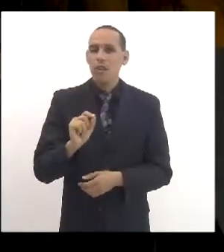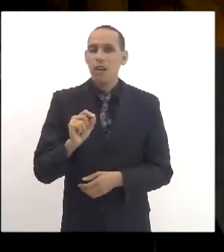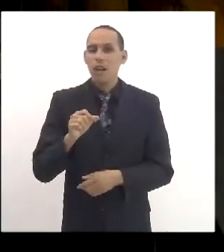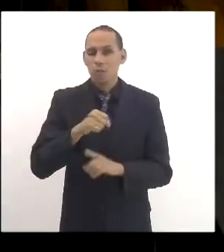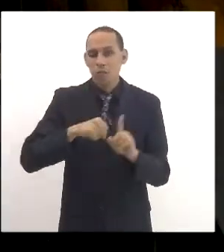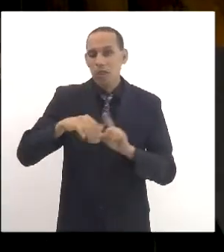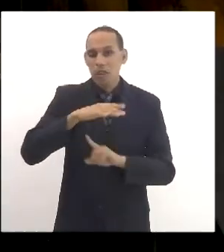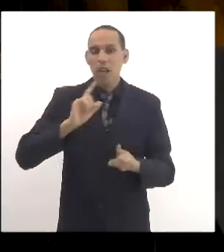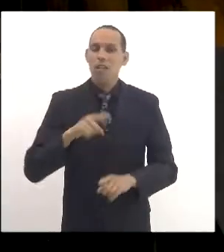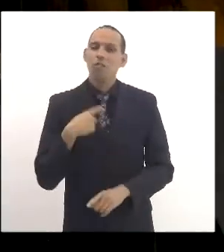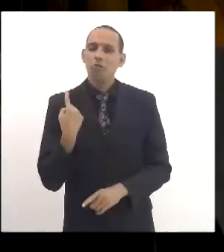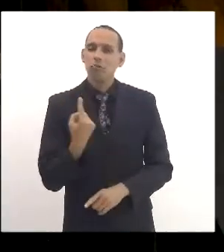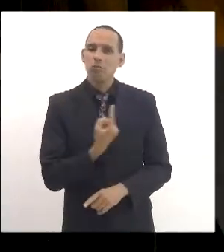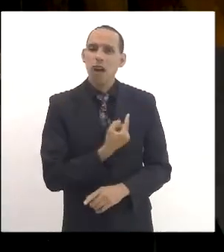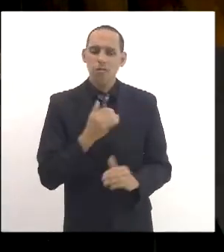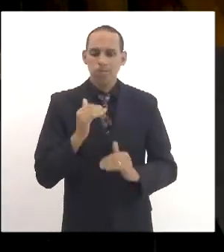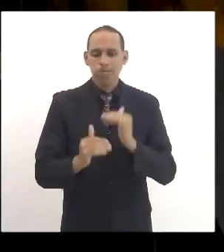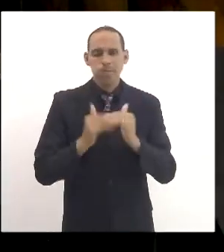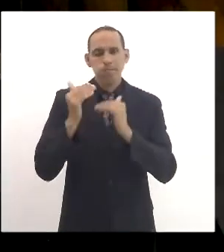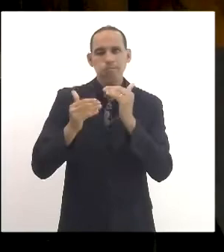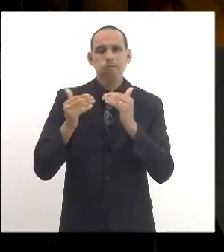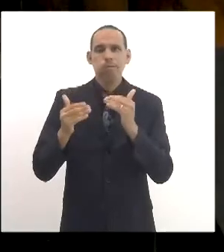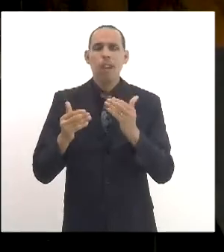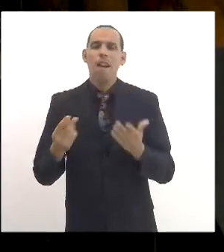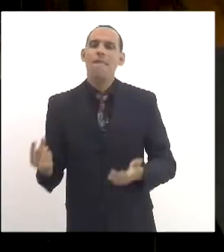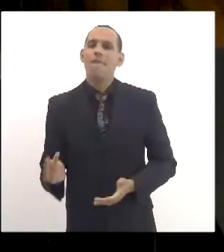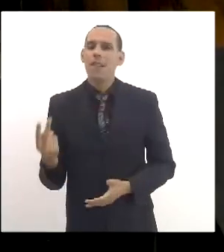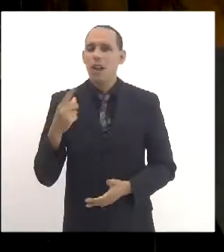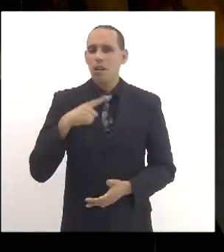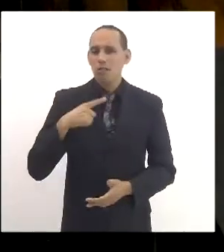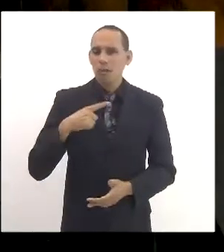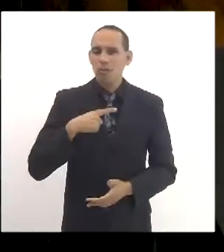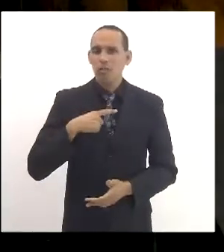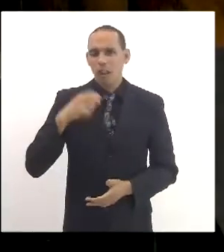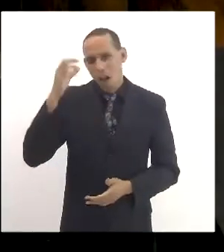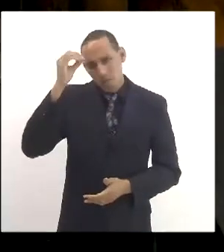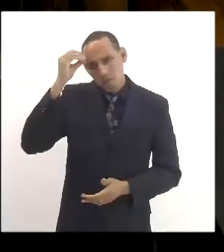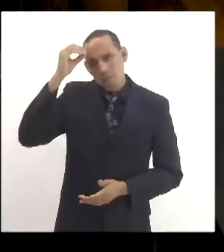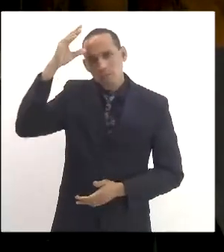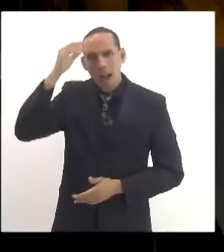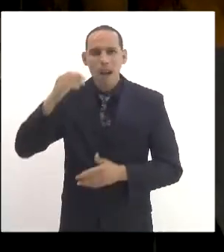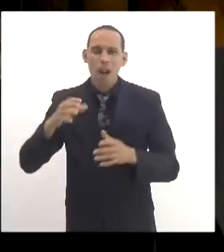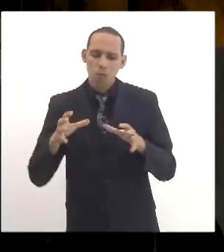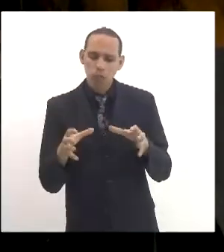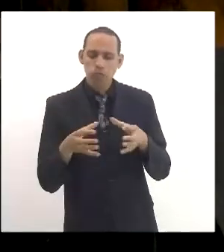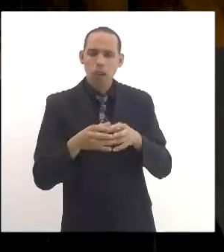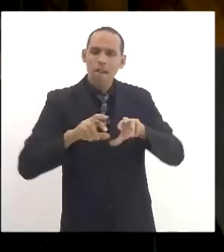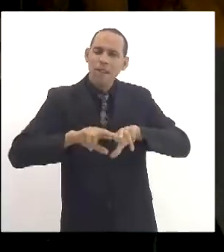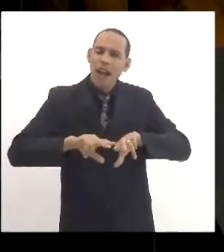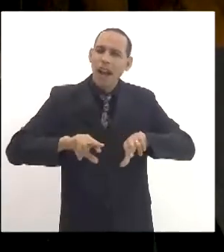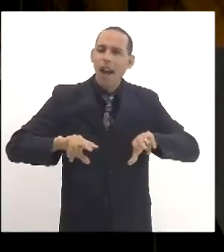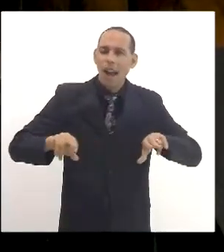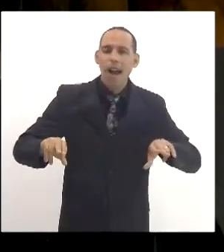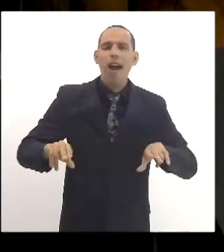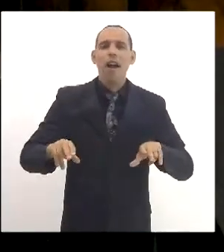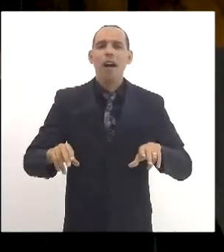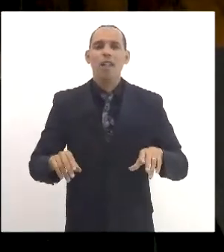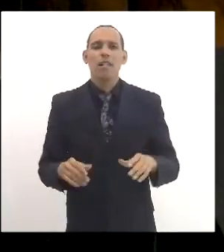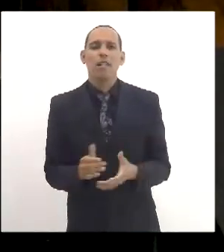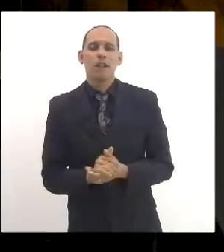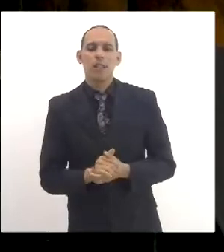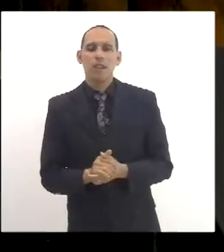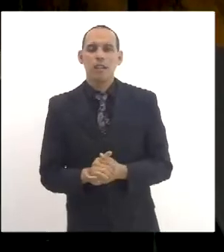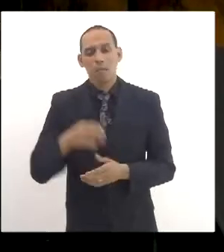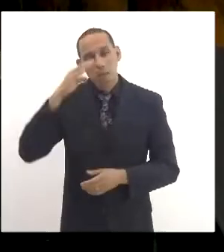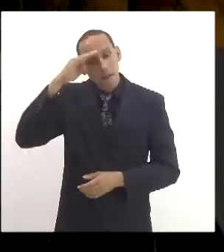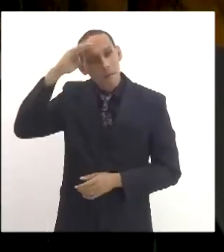desenvolveram-se e têm-se valorizado com base num enorme conjunto de conhecimentos confiáveis, impulsionado por comunidades académicas